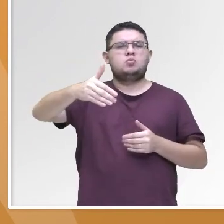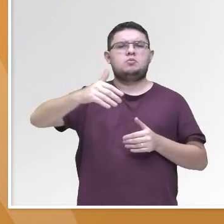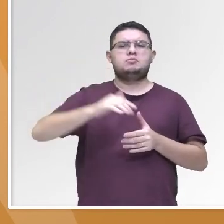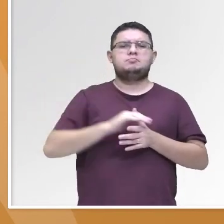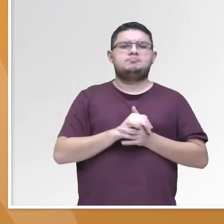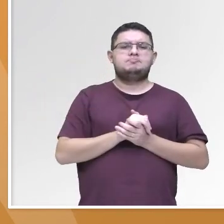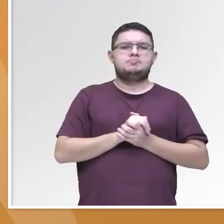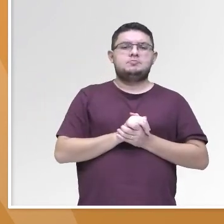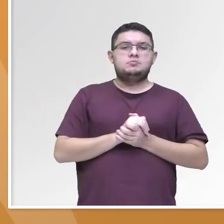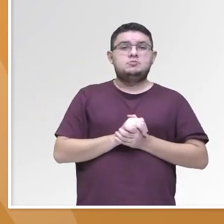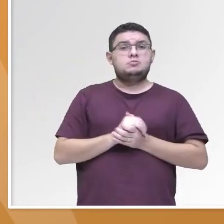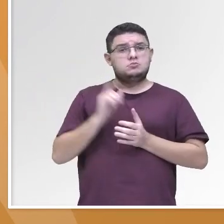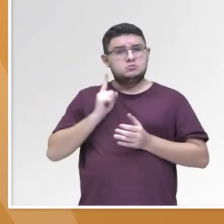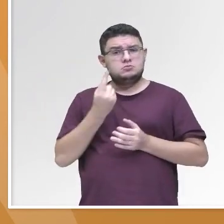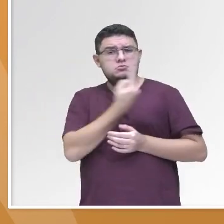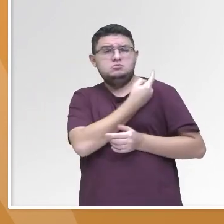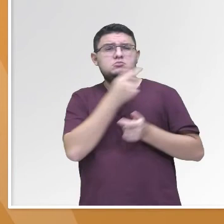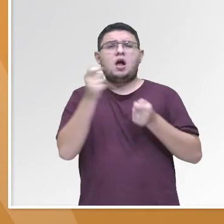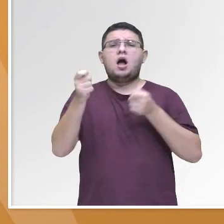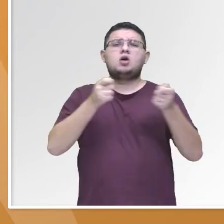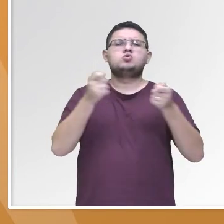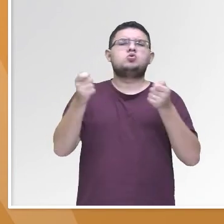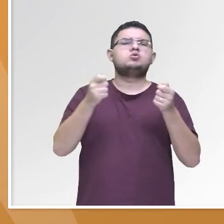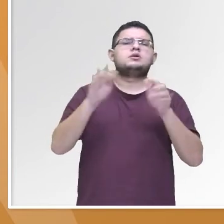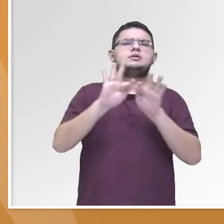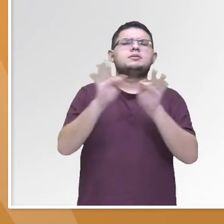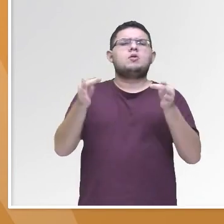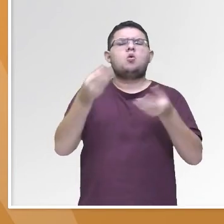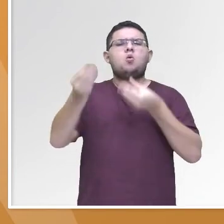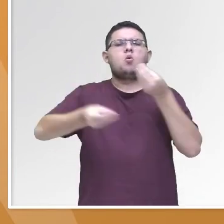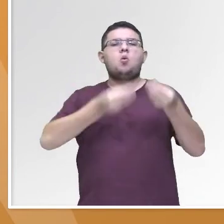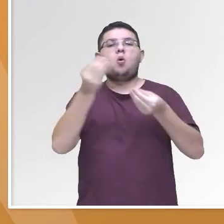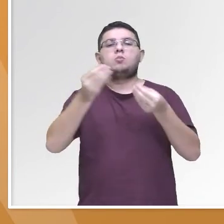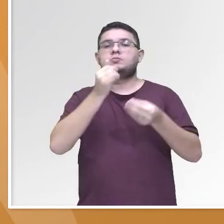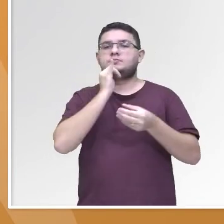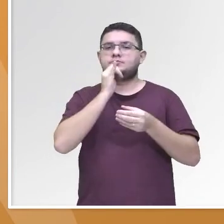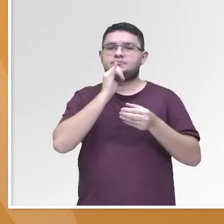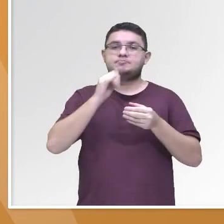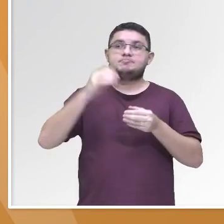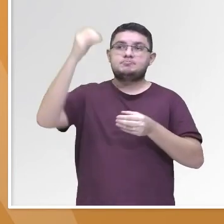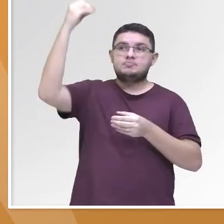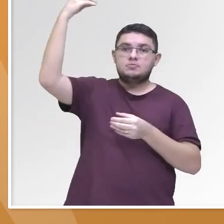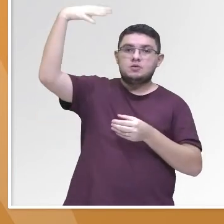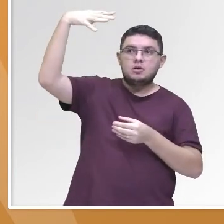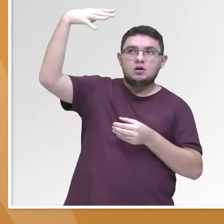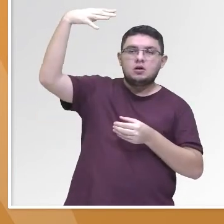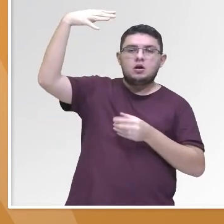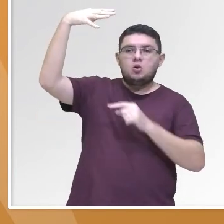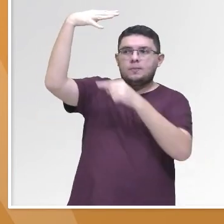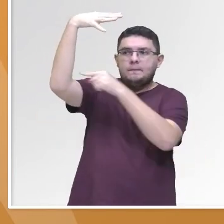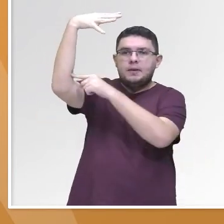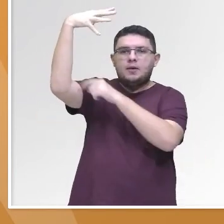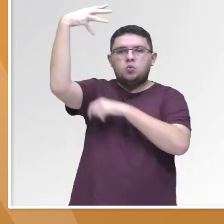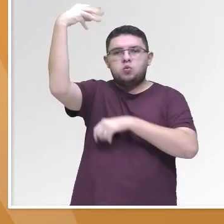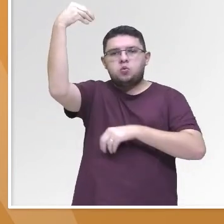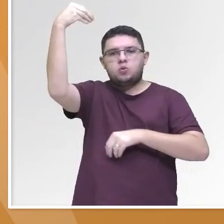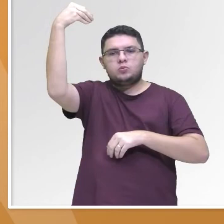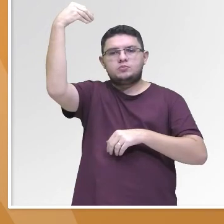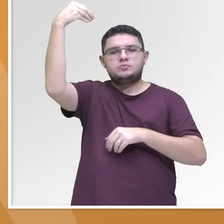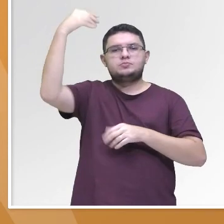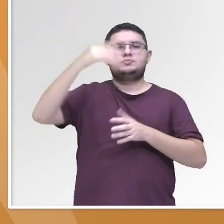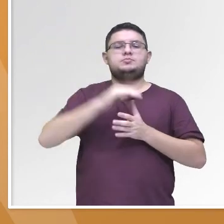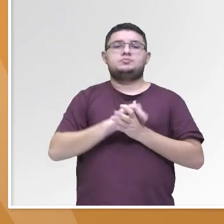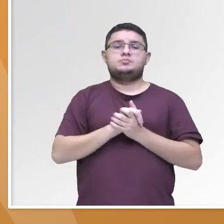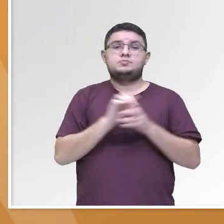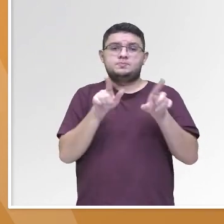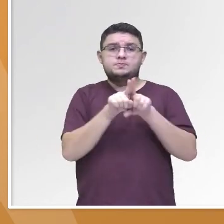né? São ações simples de você desligar ali a lâmpada quando você sai da sala, por exemplo, desligar o equipamento